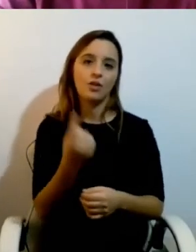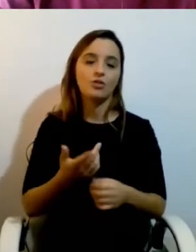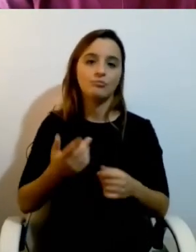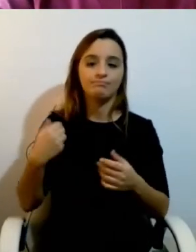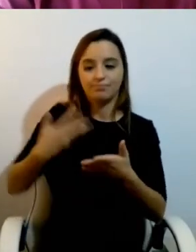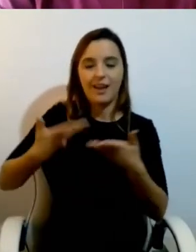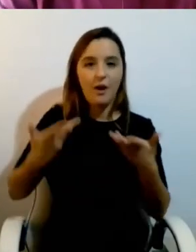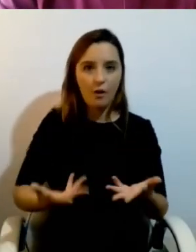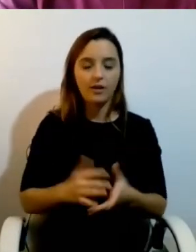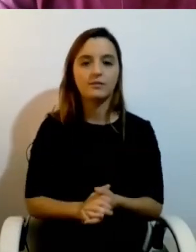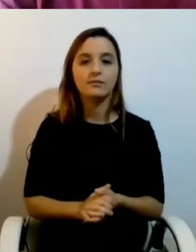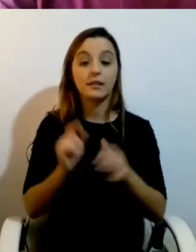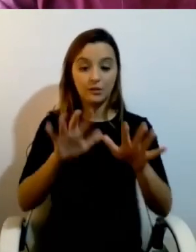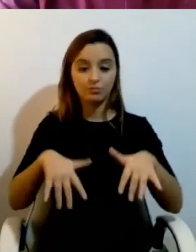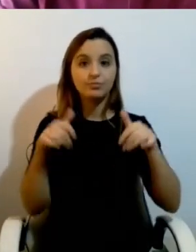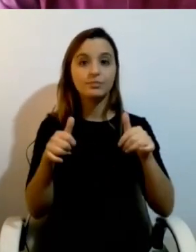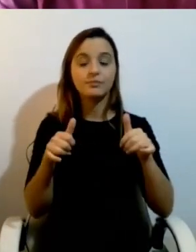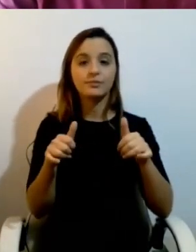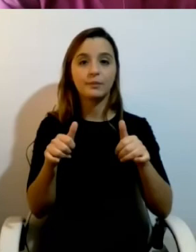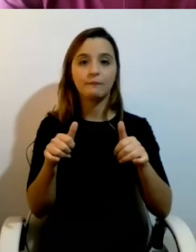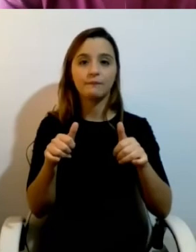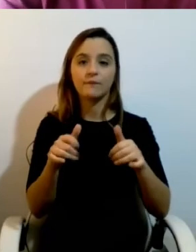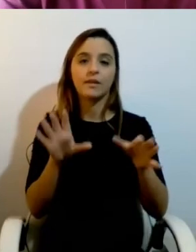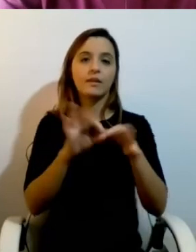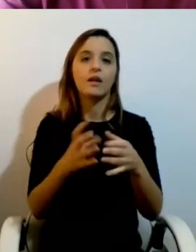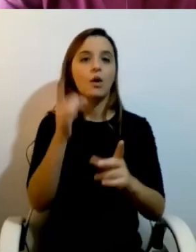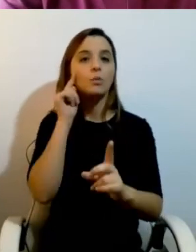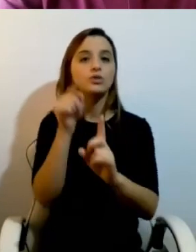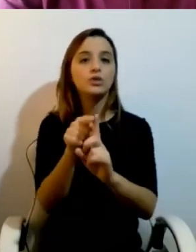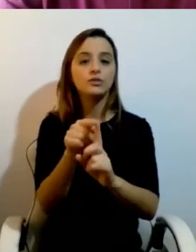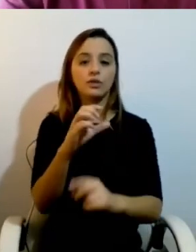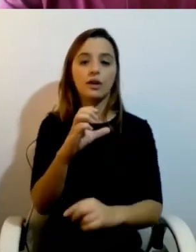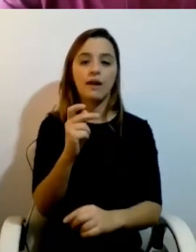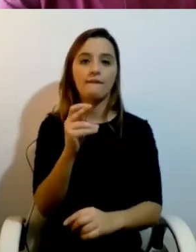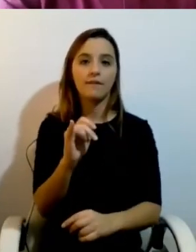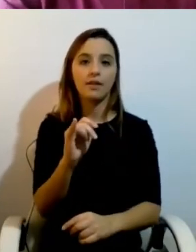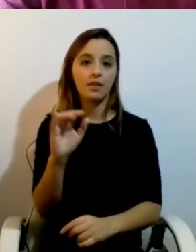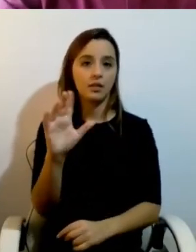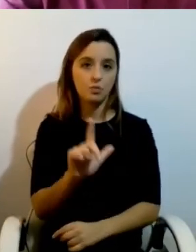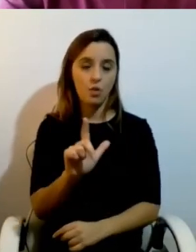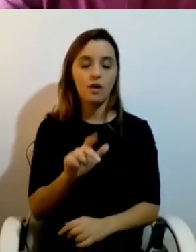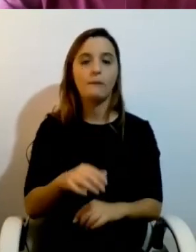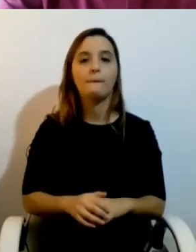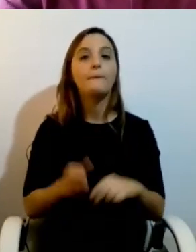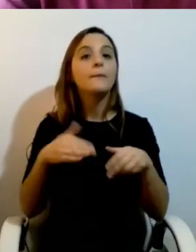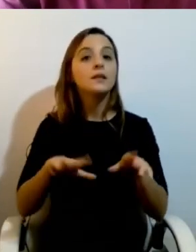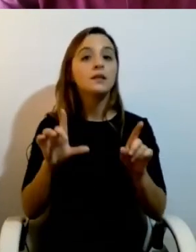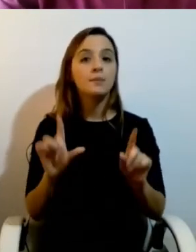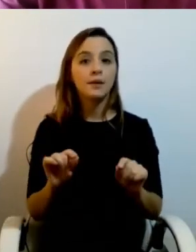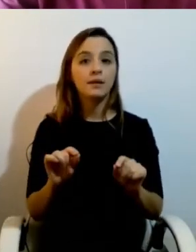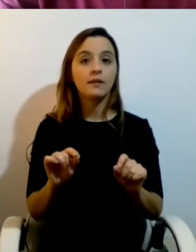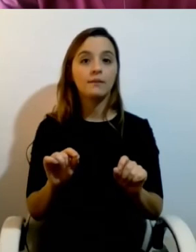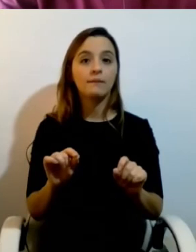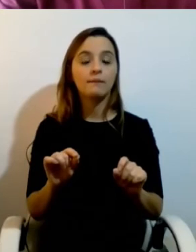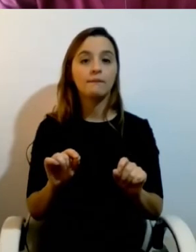Este colóquio enquadra-se dentro dos objetivos do CAVI de Lisboa, mas também se enquadra